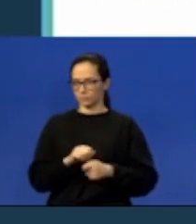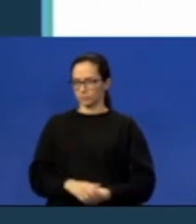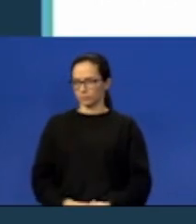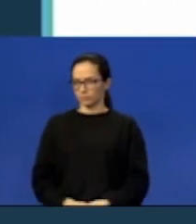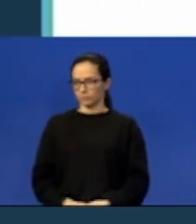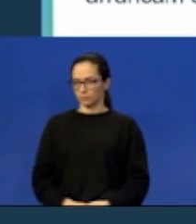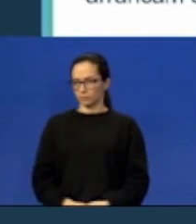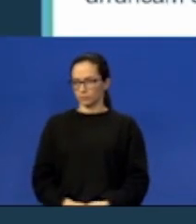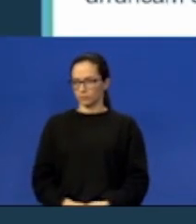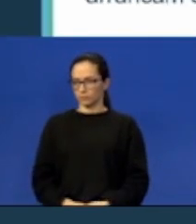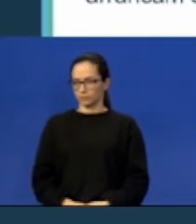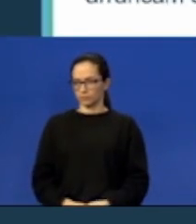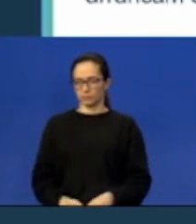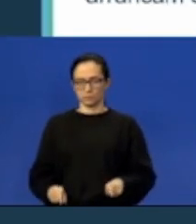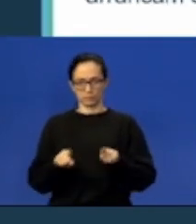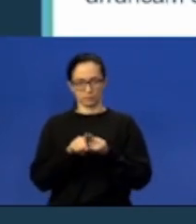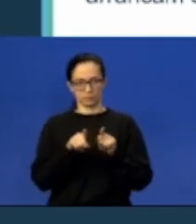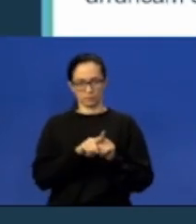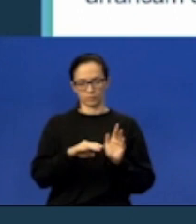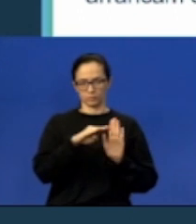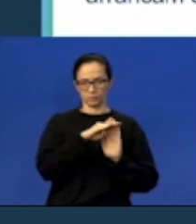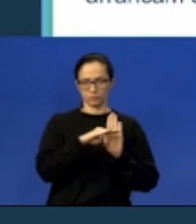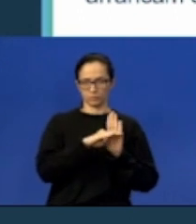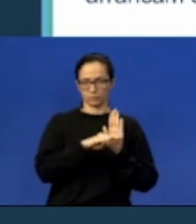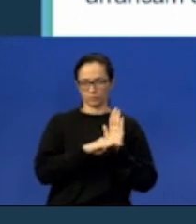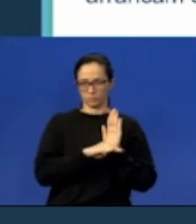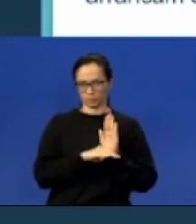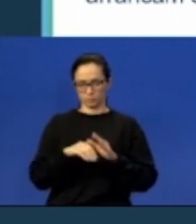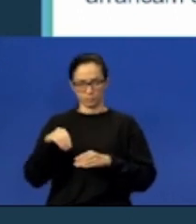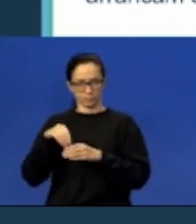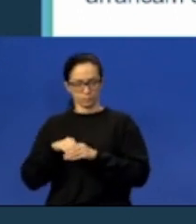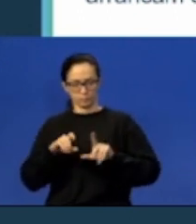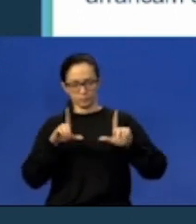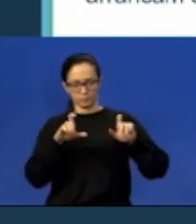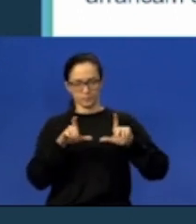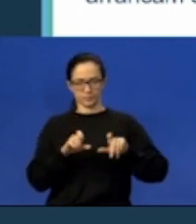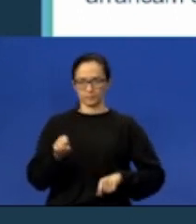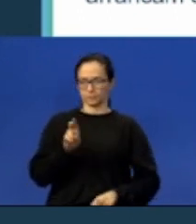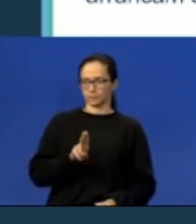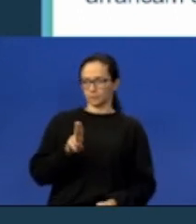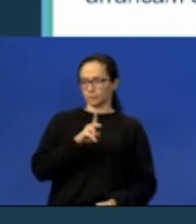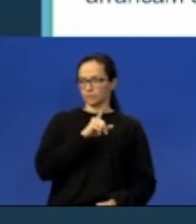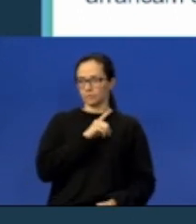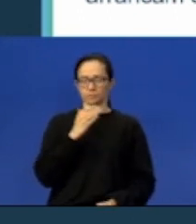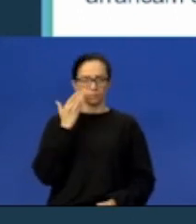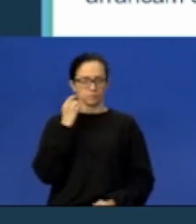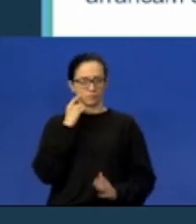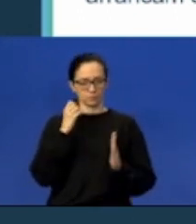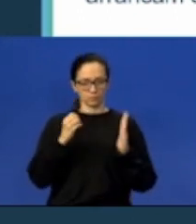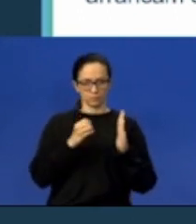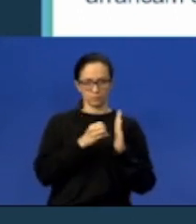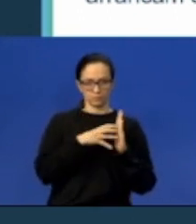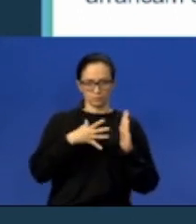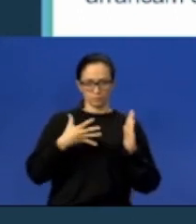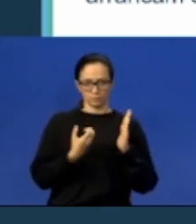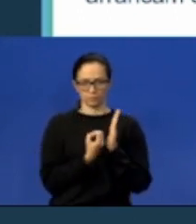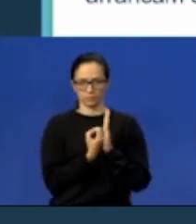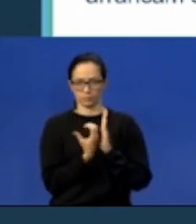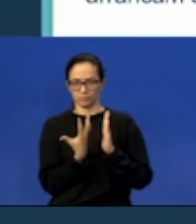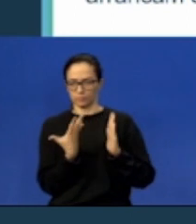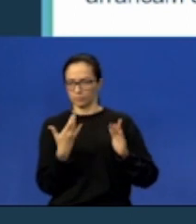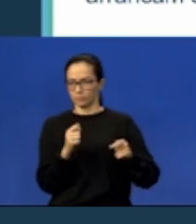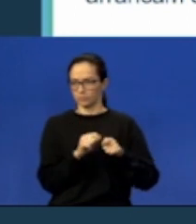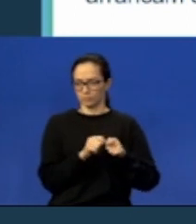metal. Dentre as propriedades dos raios-x, nós temos como, por exemplo, que eles sofrem reflexão,